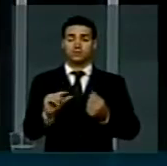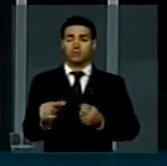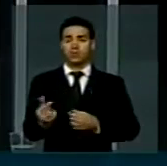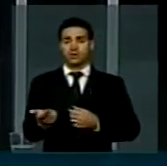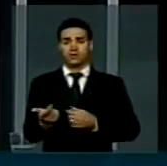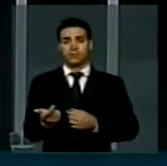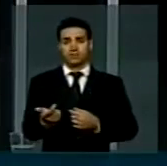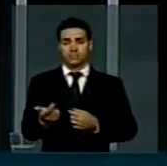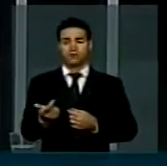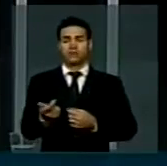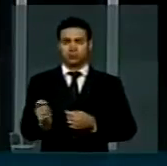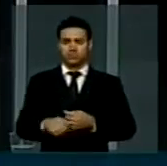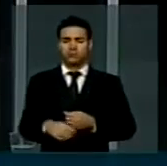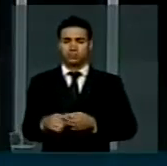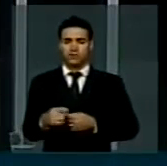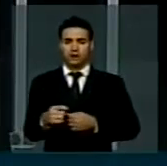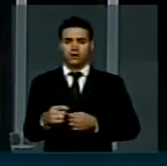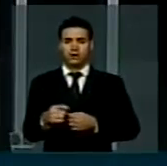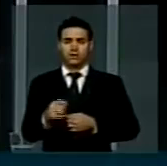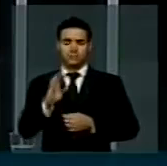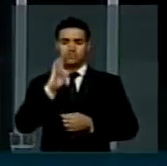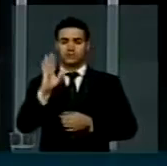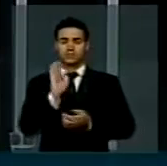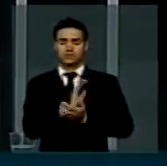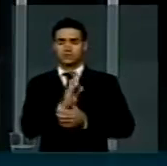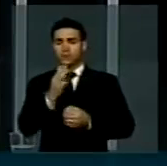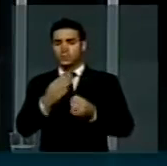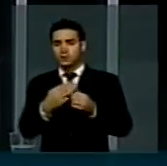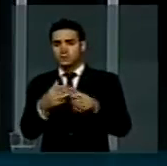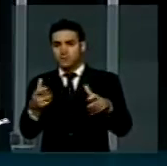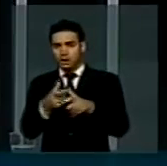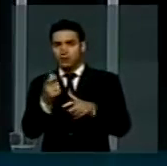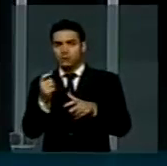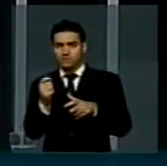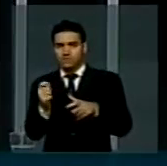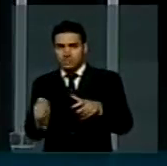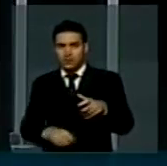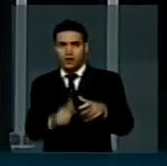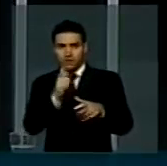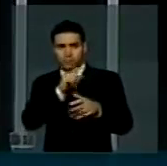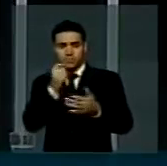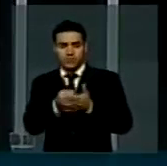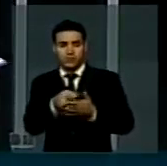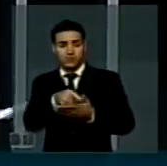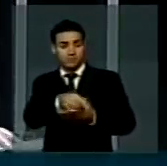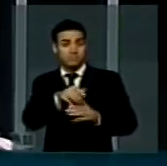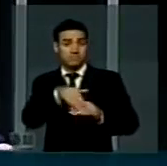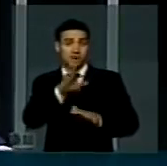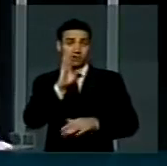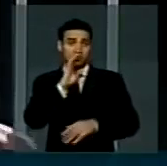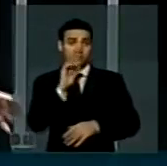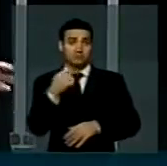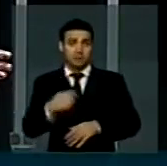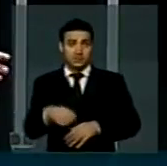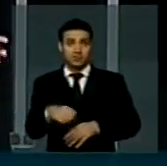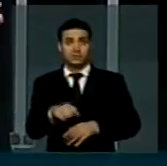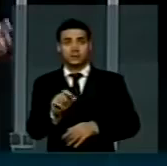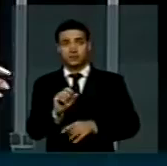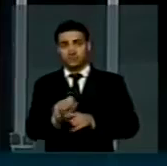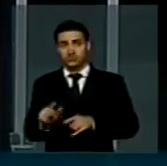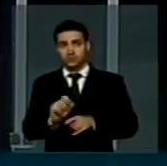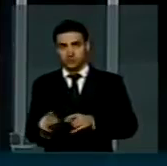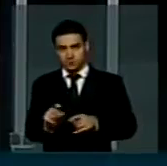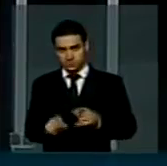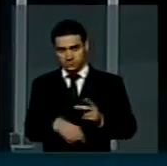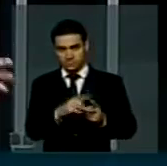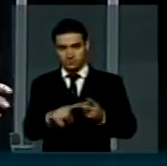pequena, razoável, principalmente para os pequenos municípios, que são os que mais precisam de investimentos. Outra questão também,